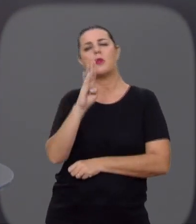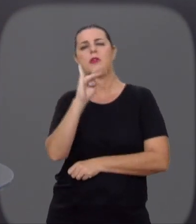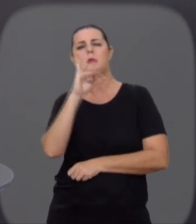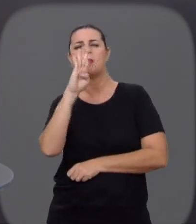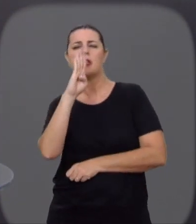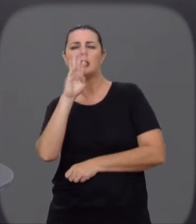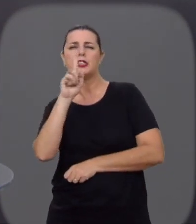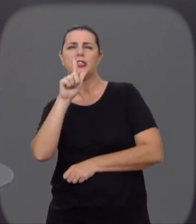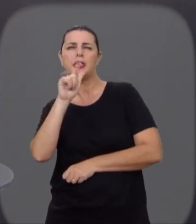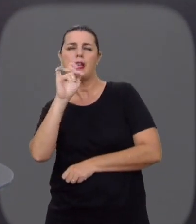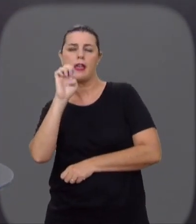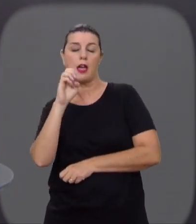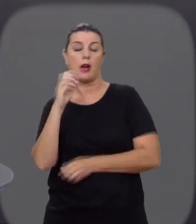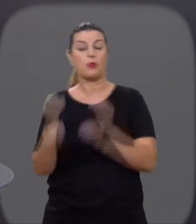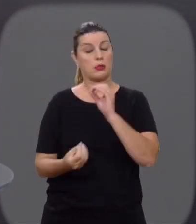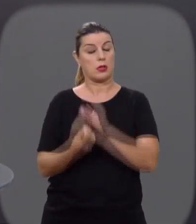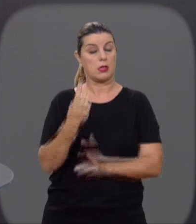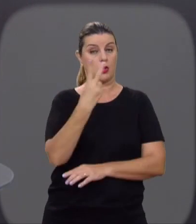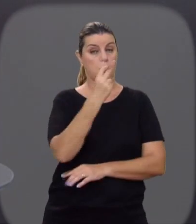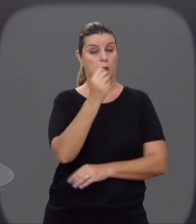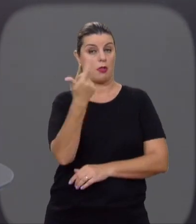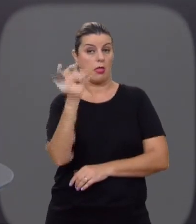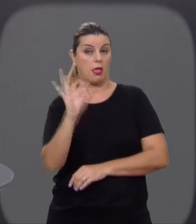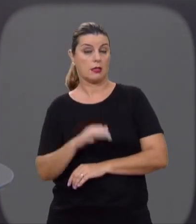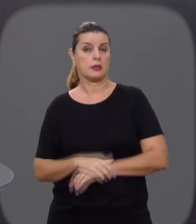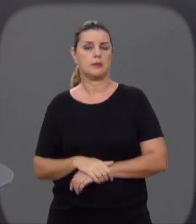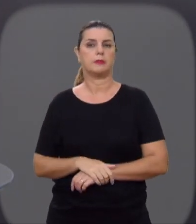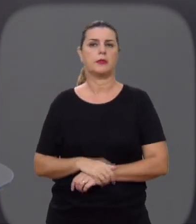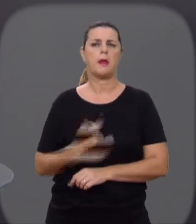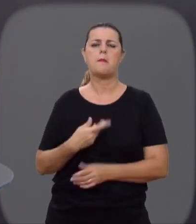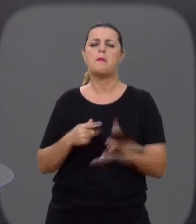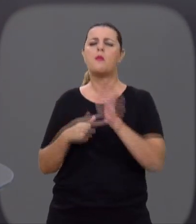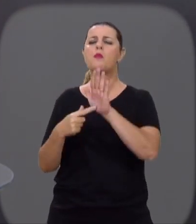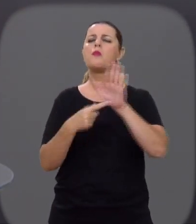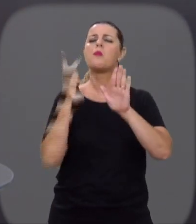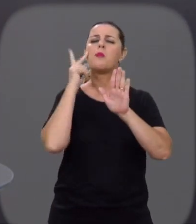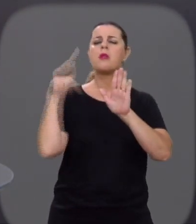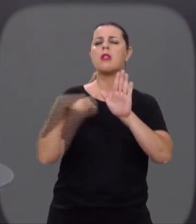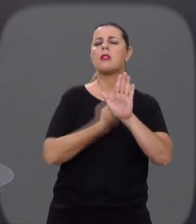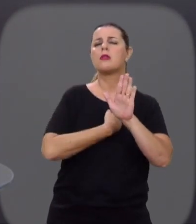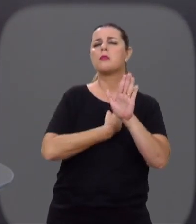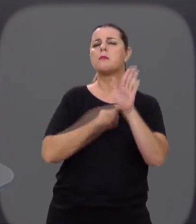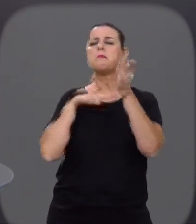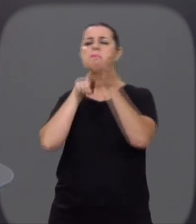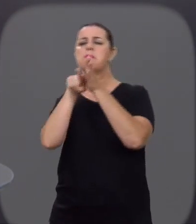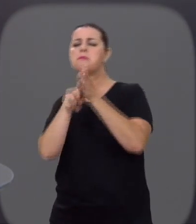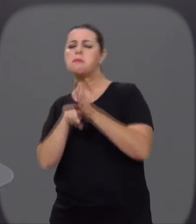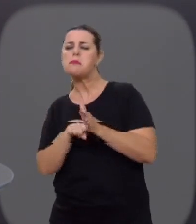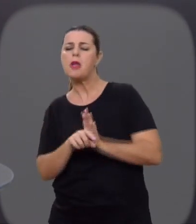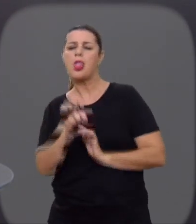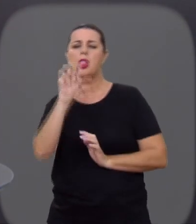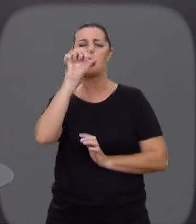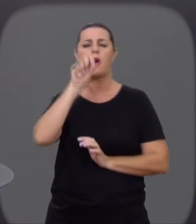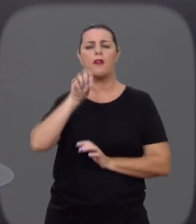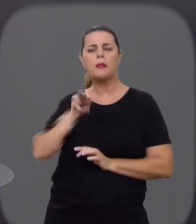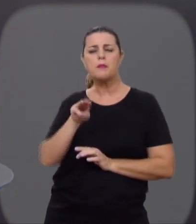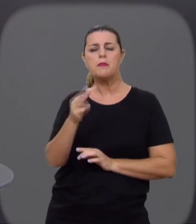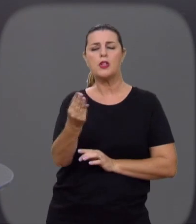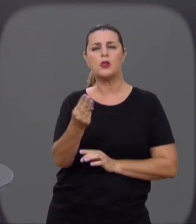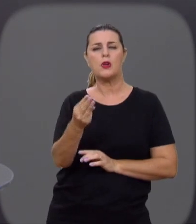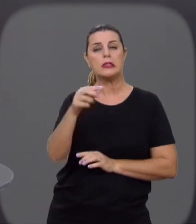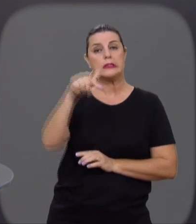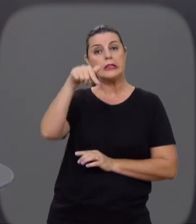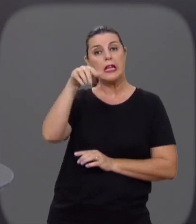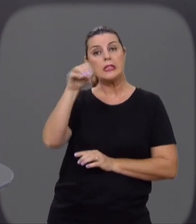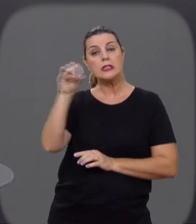IBGE ocorreu no ano de 2010. Esse censo trouxe para nós um número expressivo de